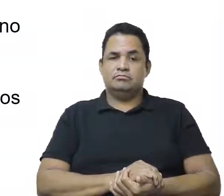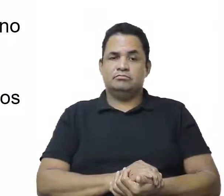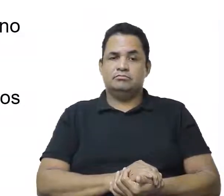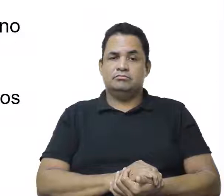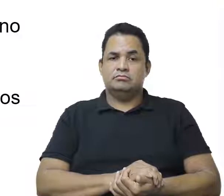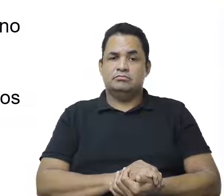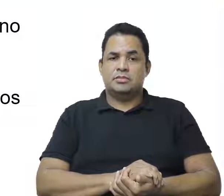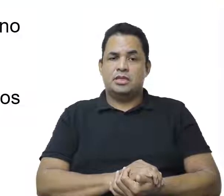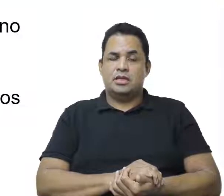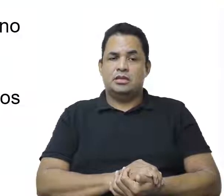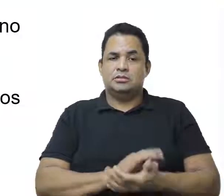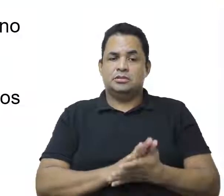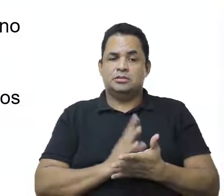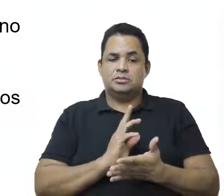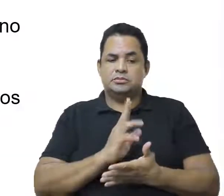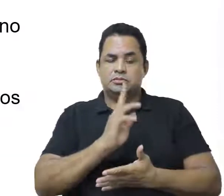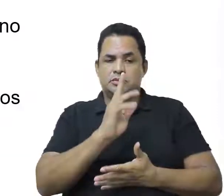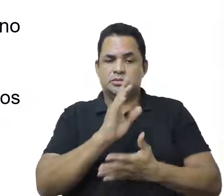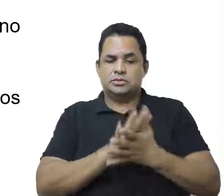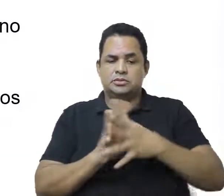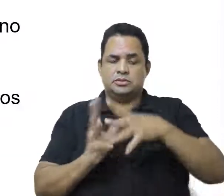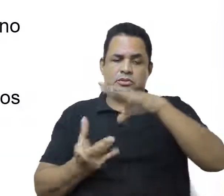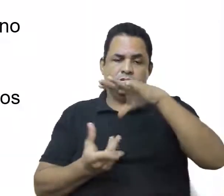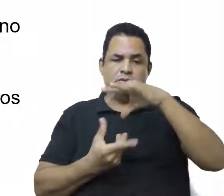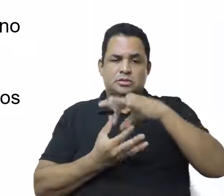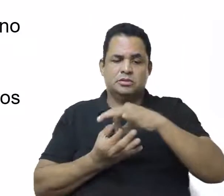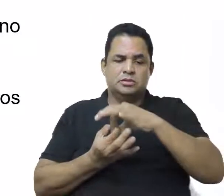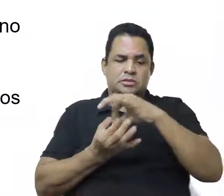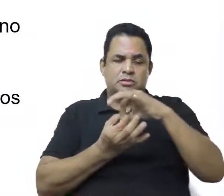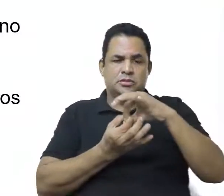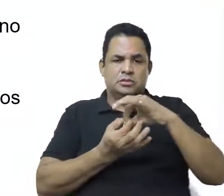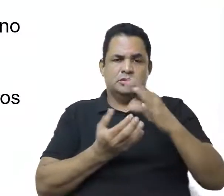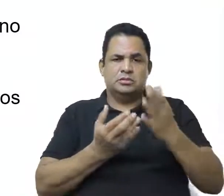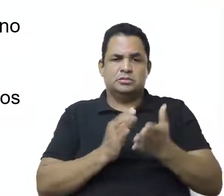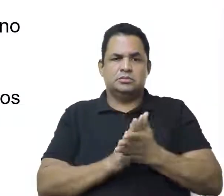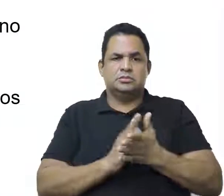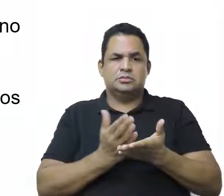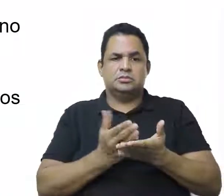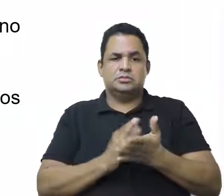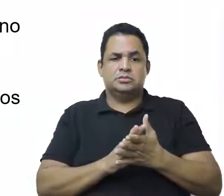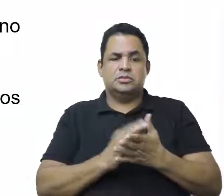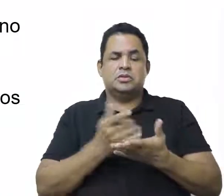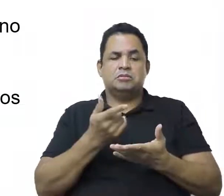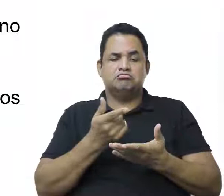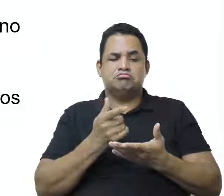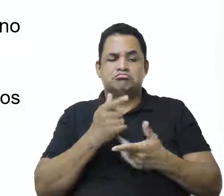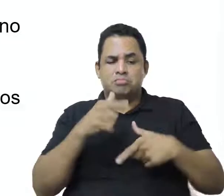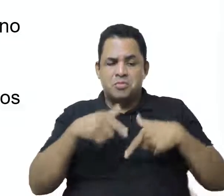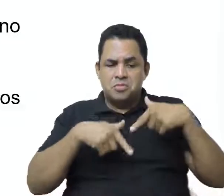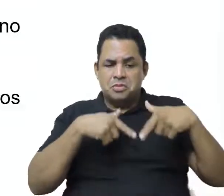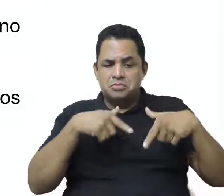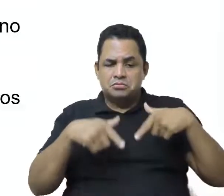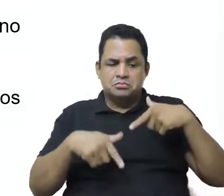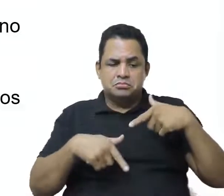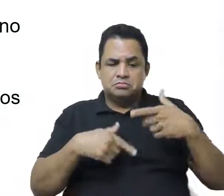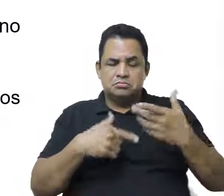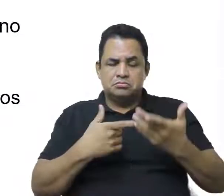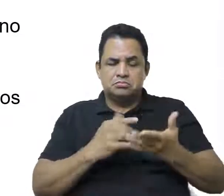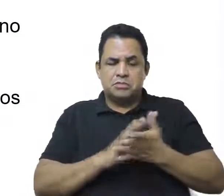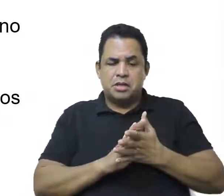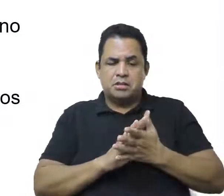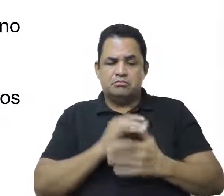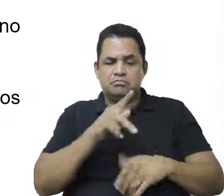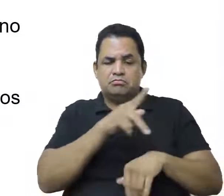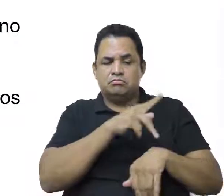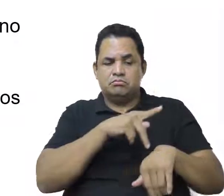infelizmente, dentro do processo de globalização, essas questões elas foram se reproduzindo. Então, aqueles